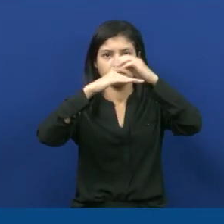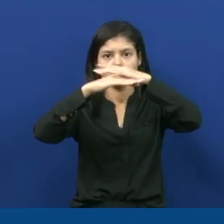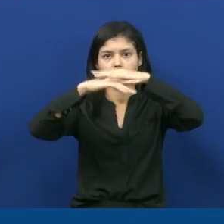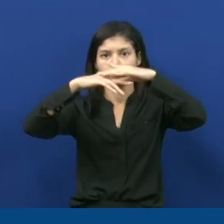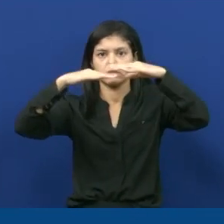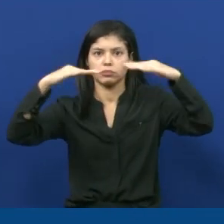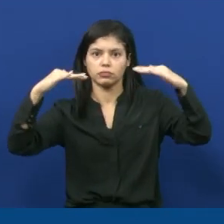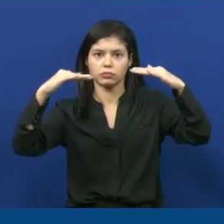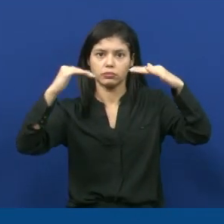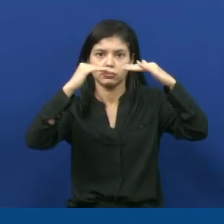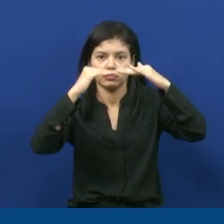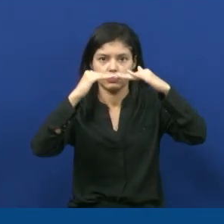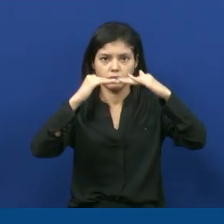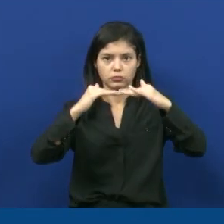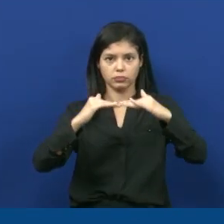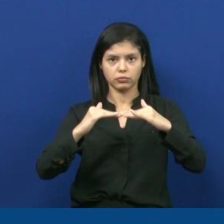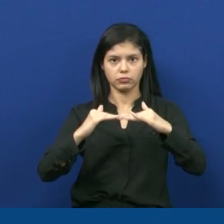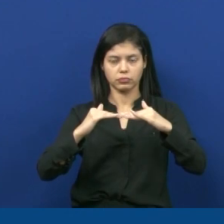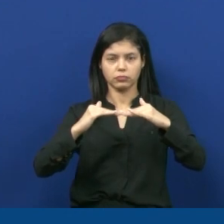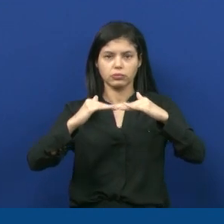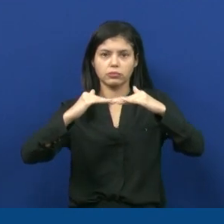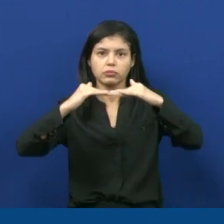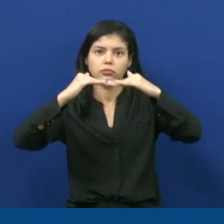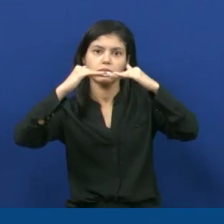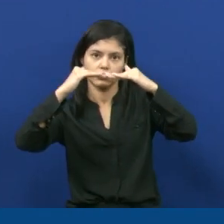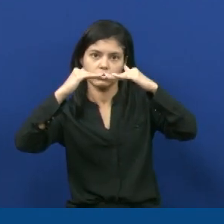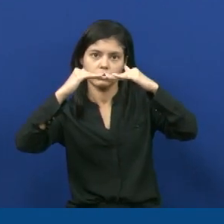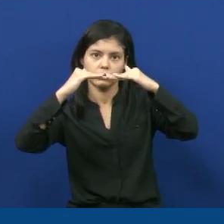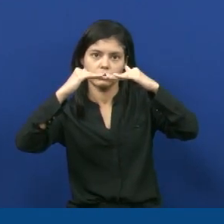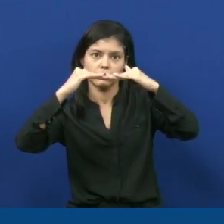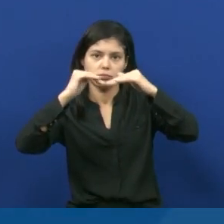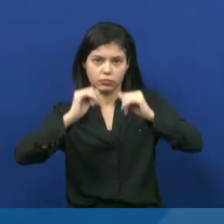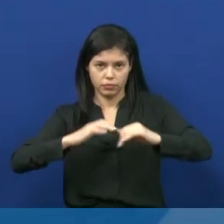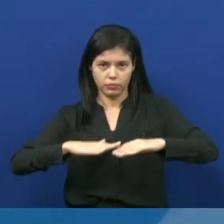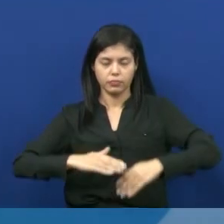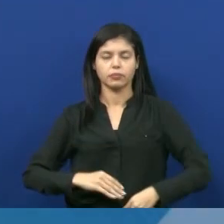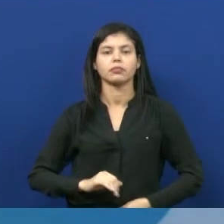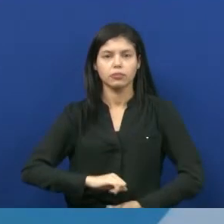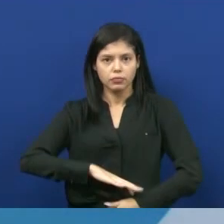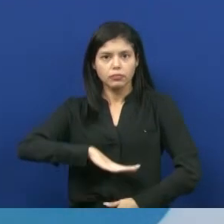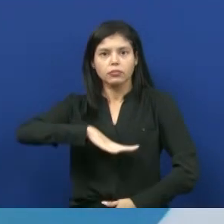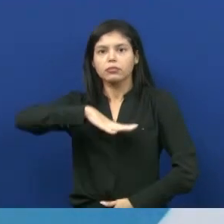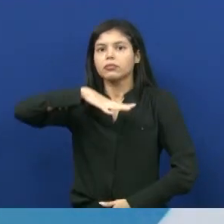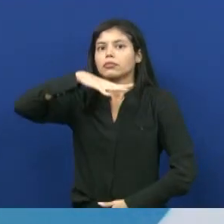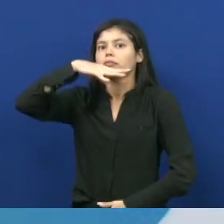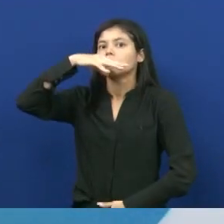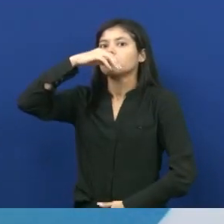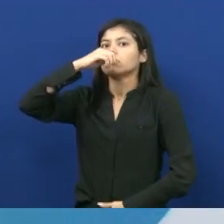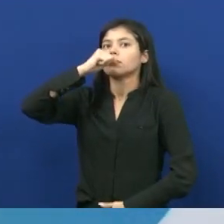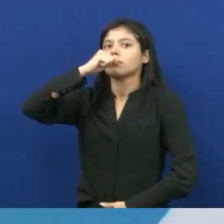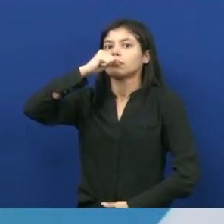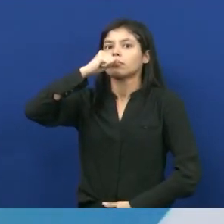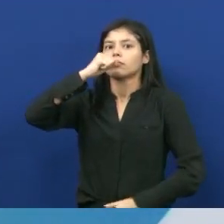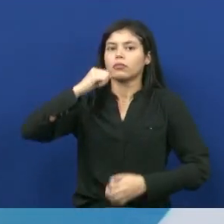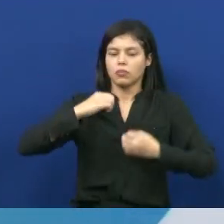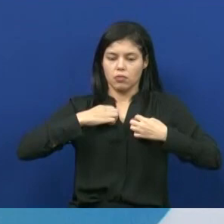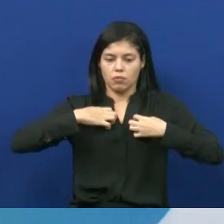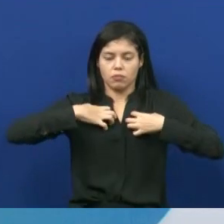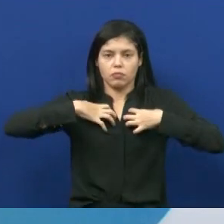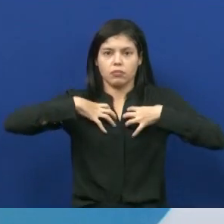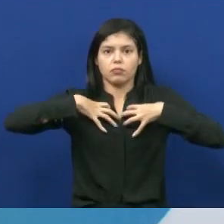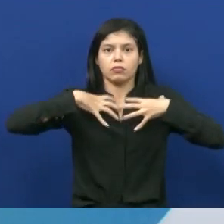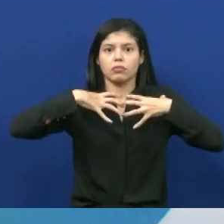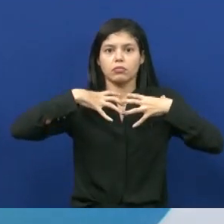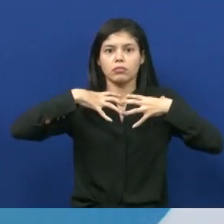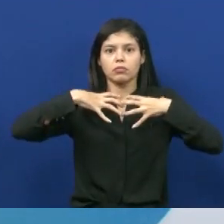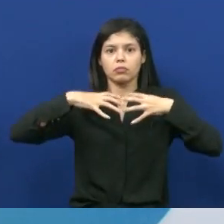e de subida quando a gente respira. Quando nós inspiramos, os nossos músculos